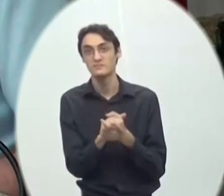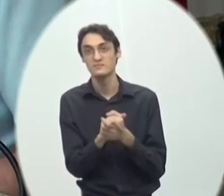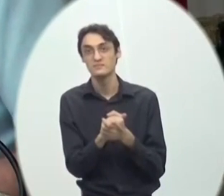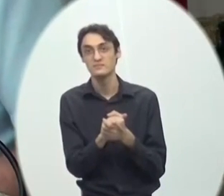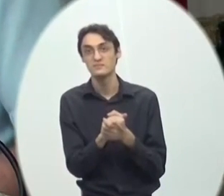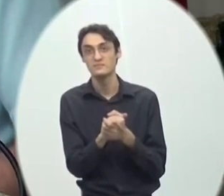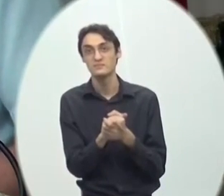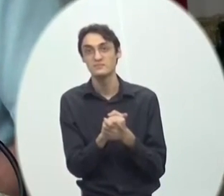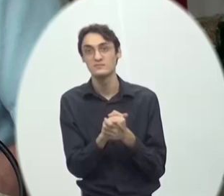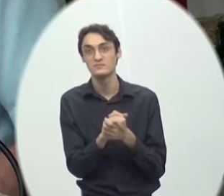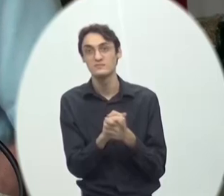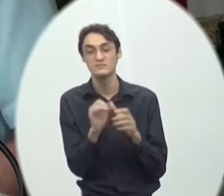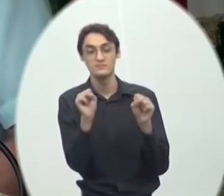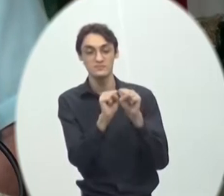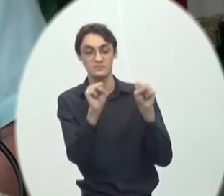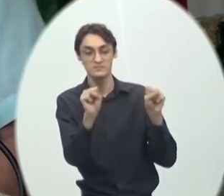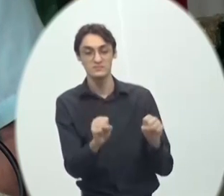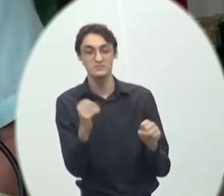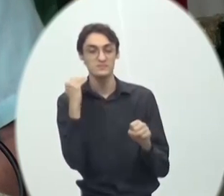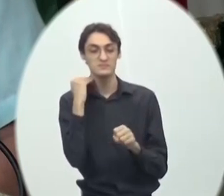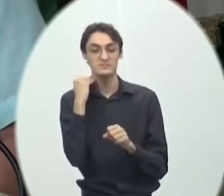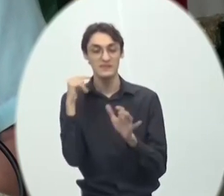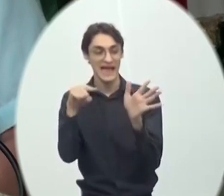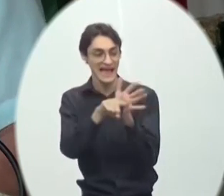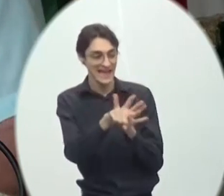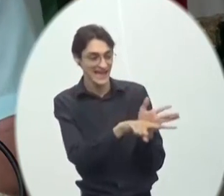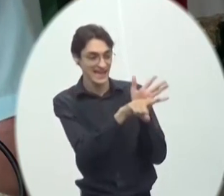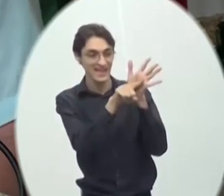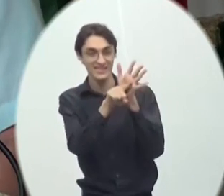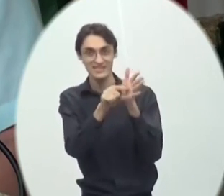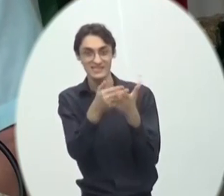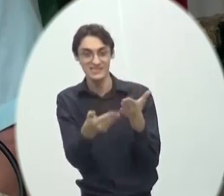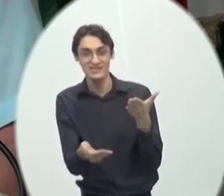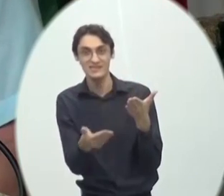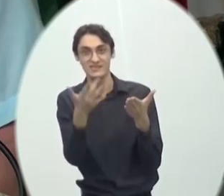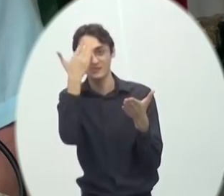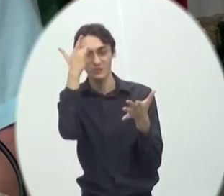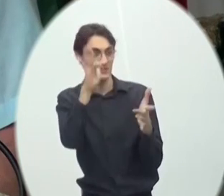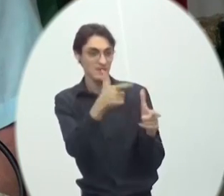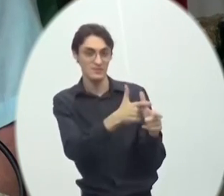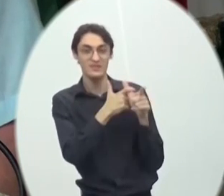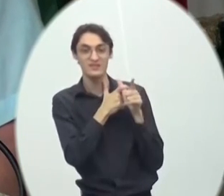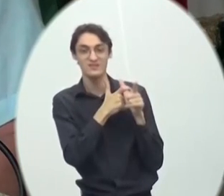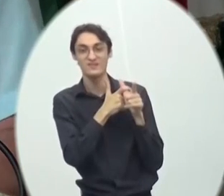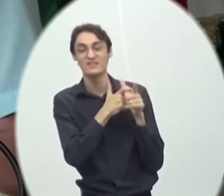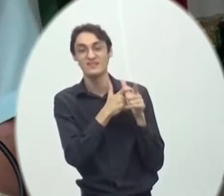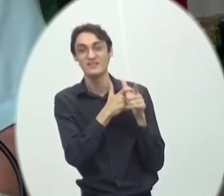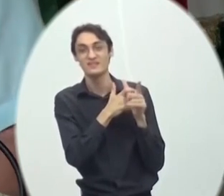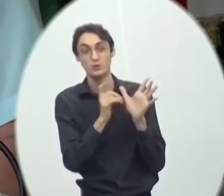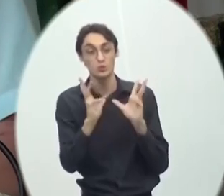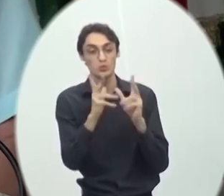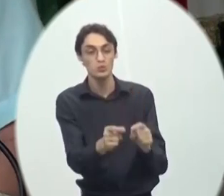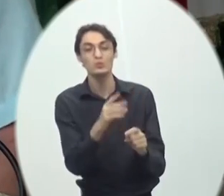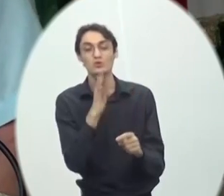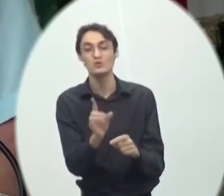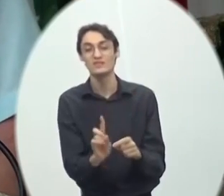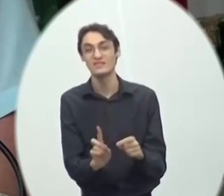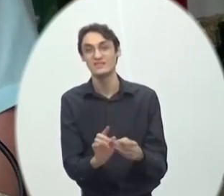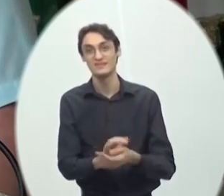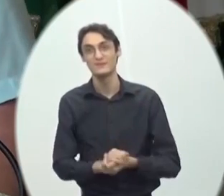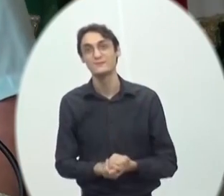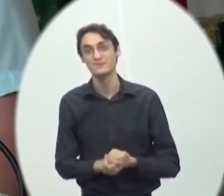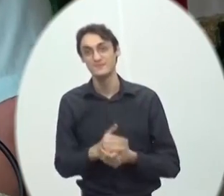senhor presidente, o sistema financeiro, quando faz análise de risco, ele não sabe das dívidas não financeiras. Ele não conhece, ele não sabe